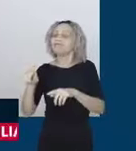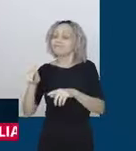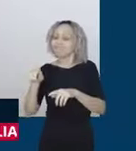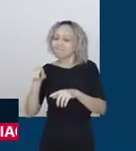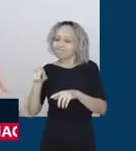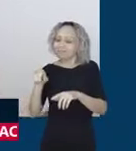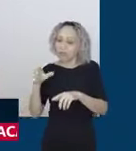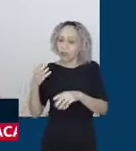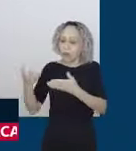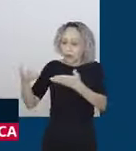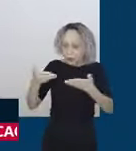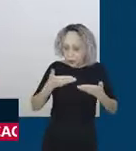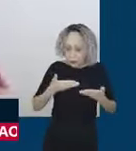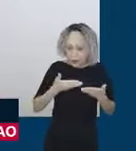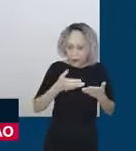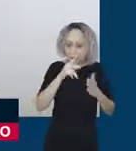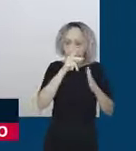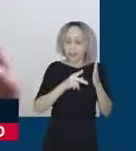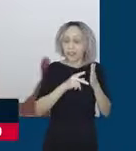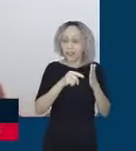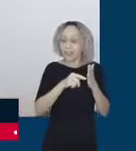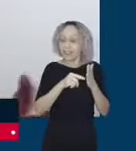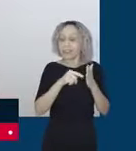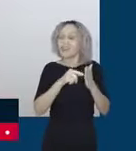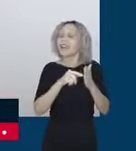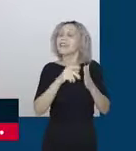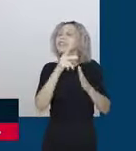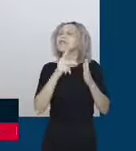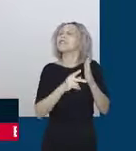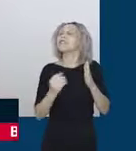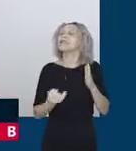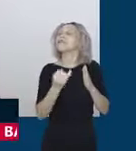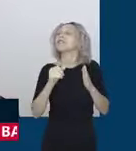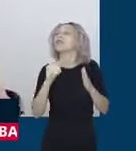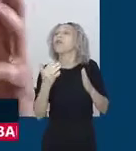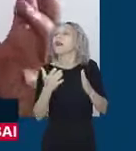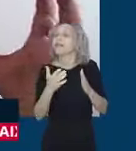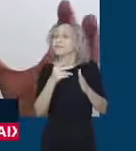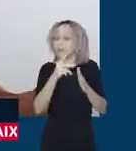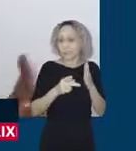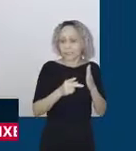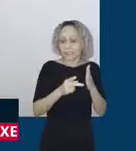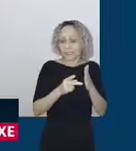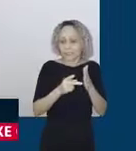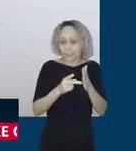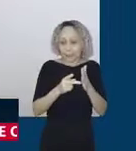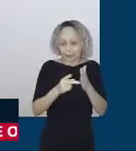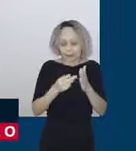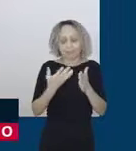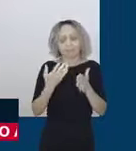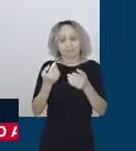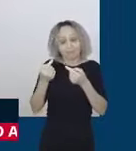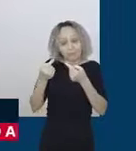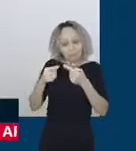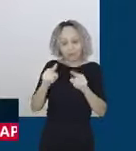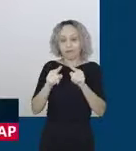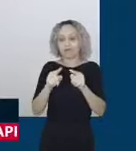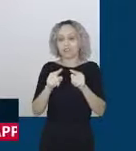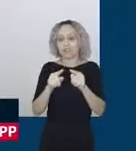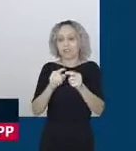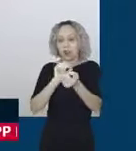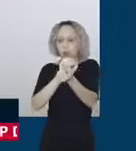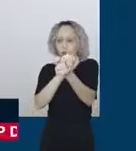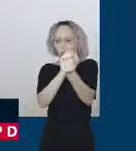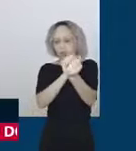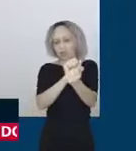definitivamente. Aí alguém me pergunta e manda para cá, mas Paim, mas você que é um cara tão de diálogo? Sim, sou de diálogo. Não